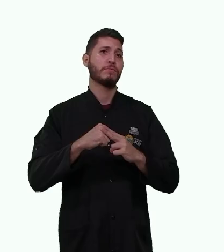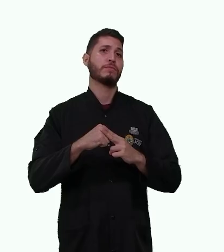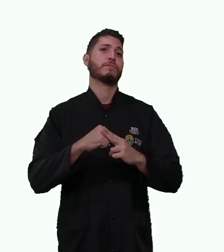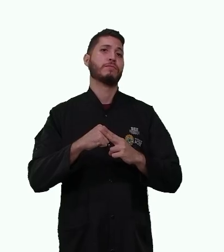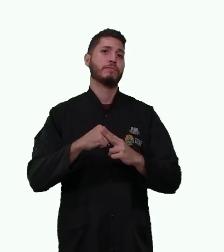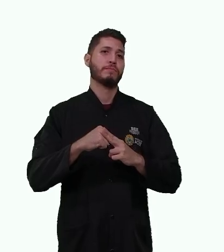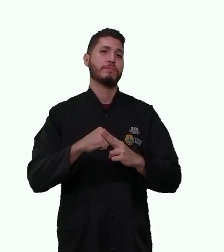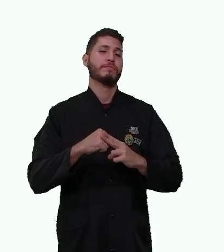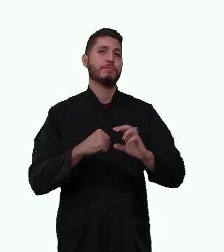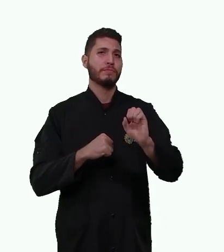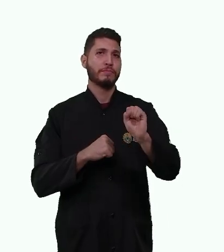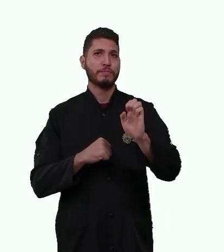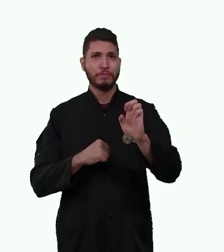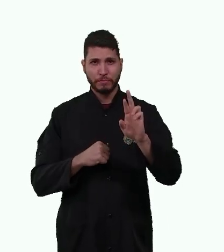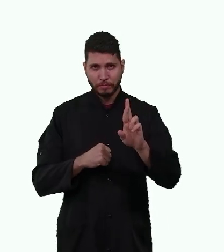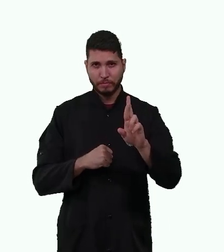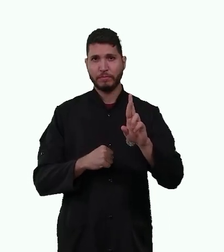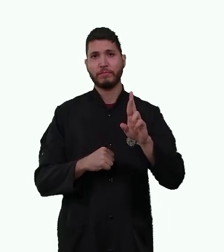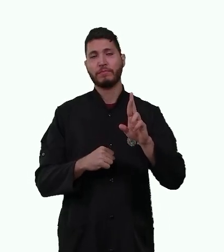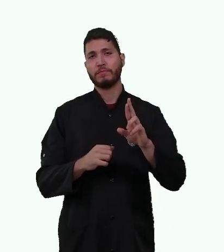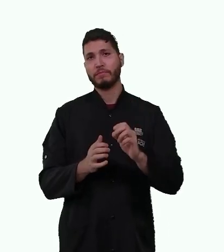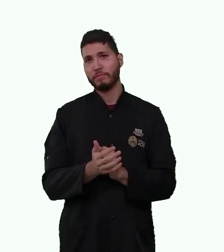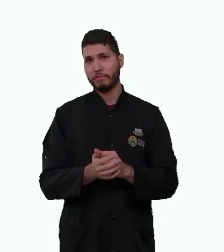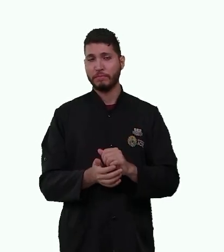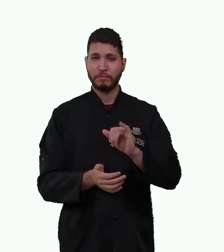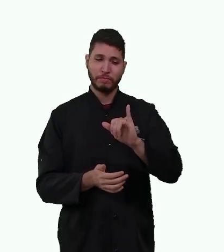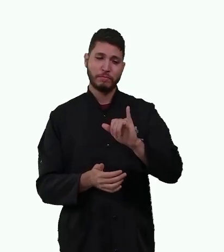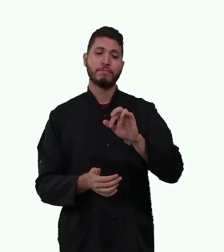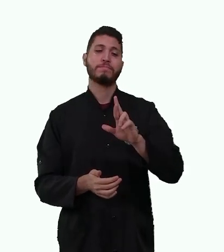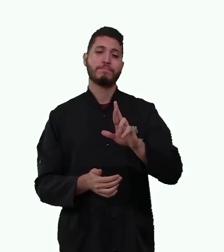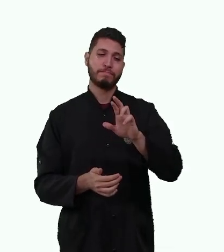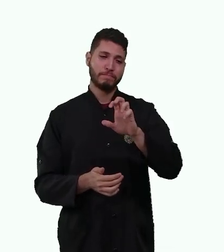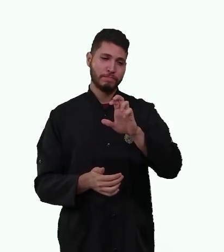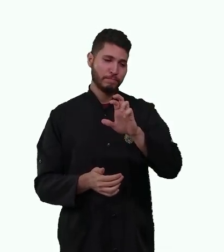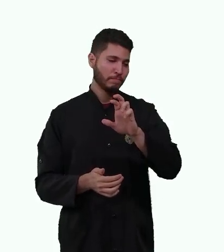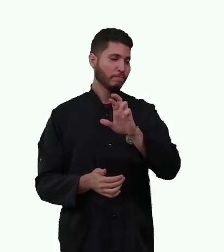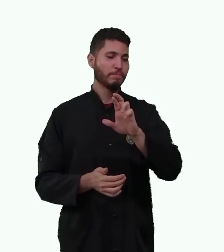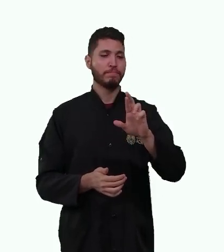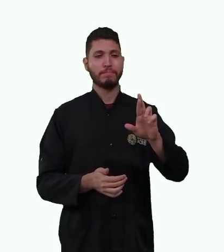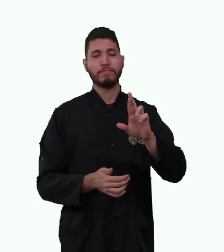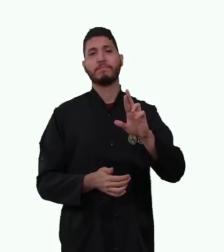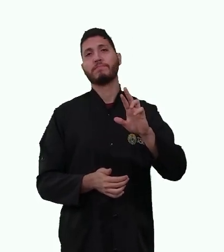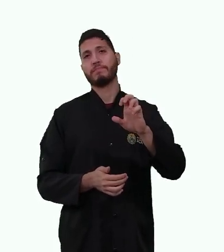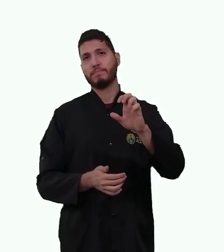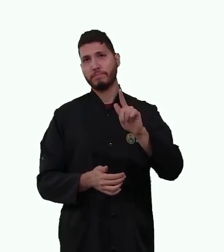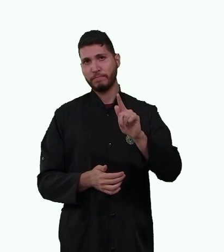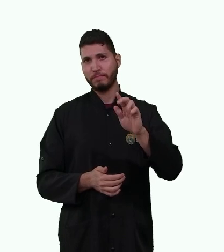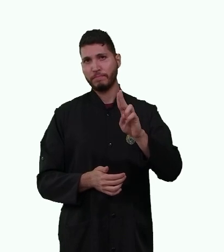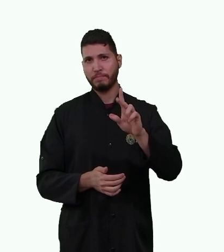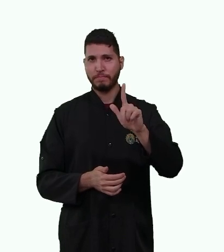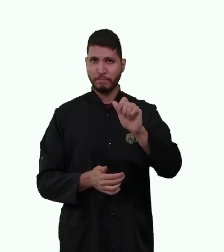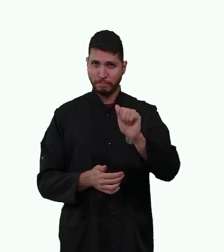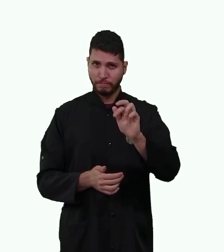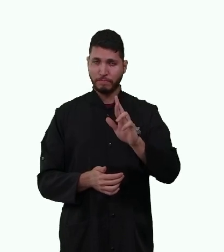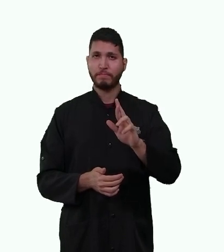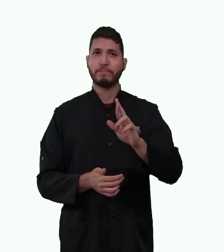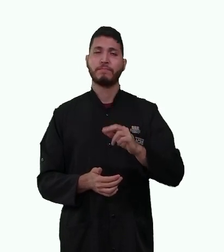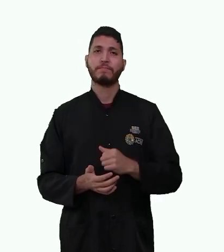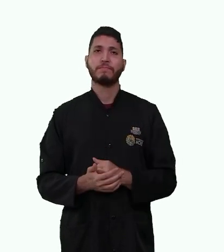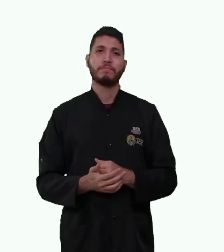verbo ser. Ele é um verbo irregular e ele não se pode ser utilizado